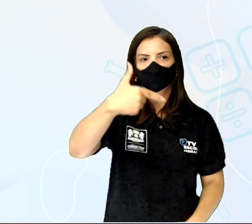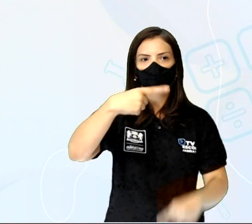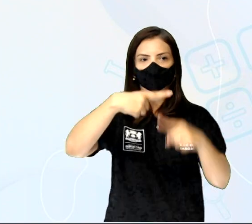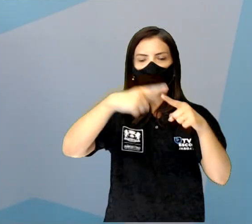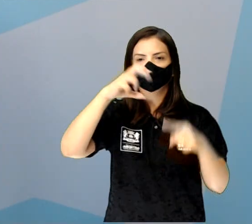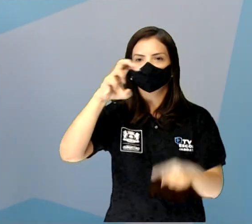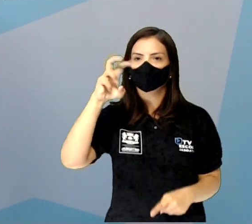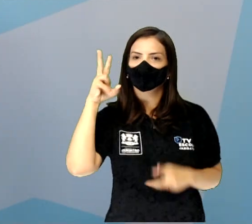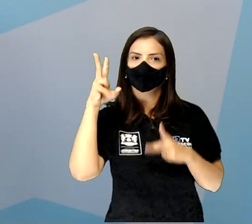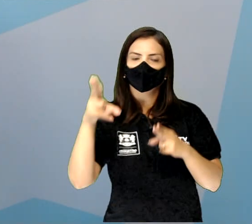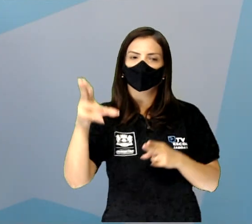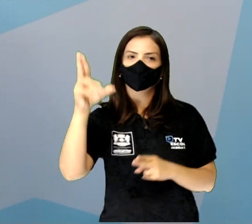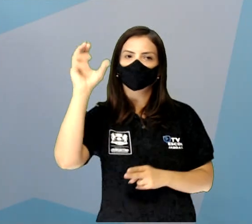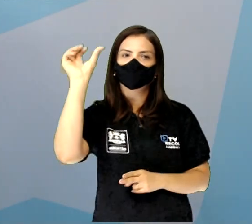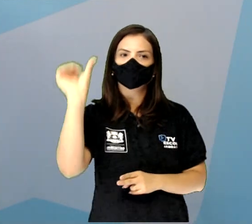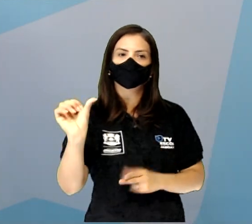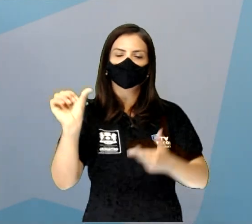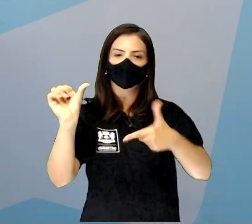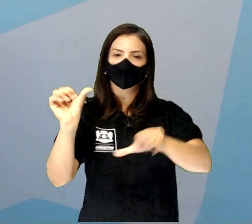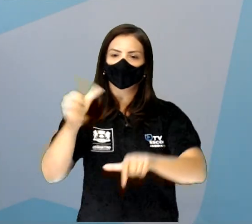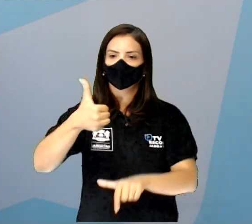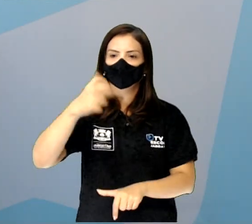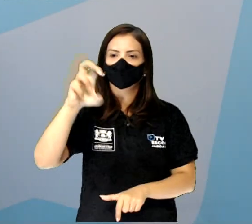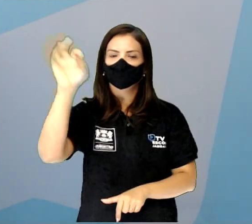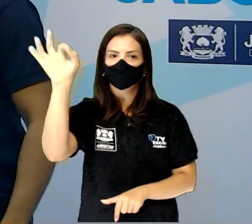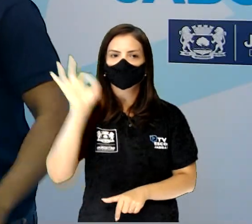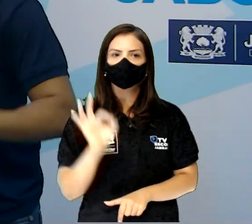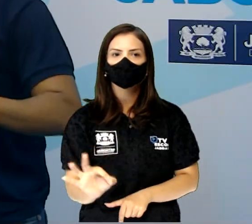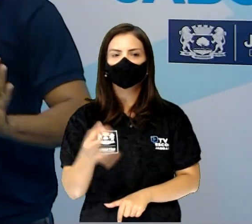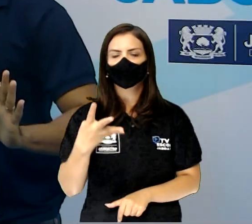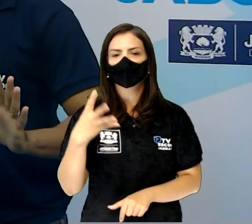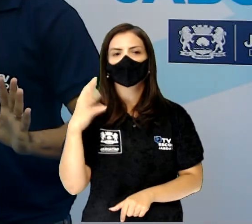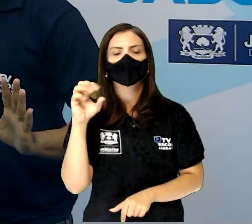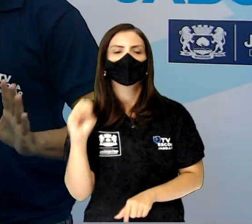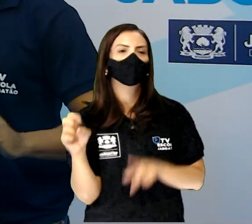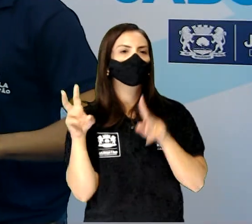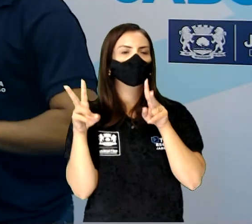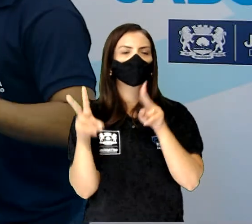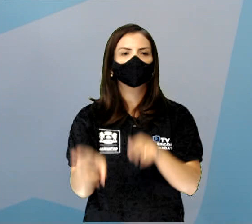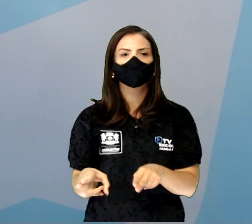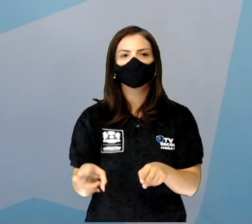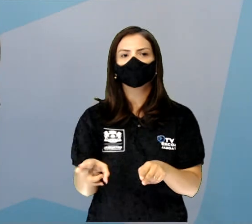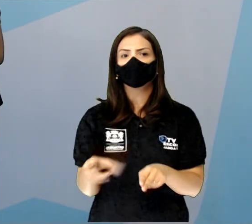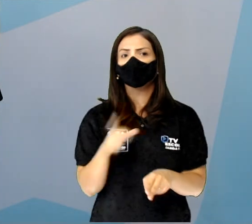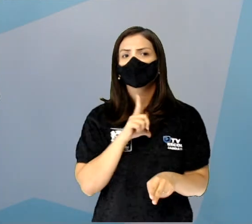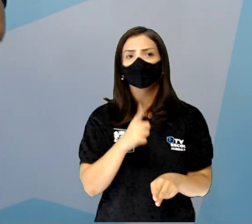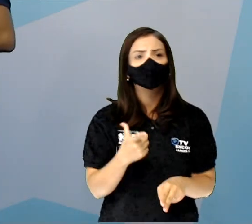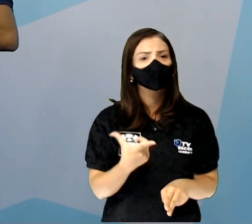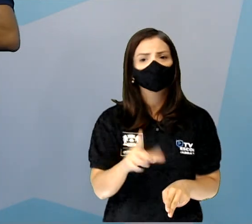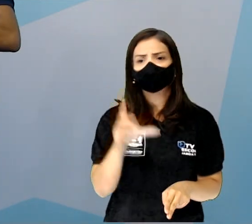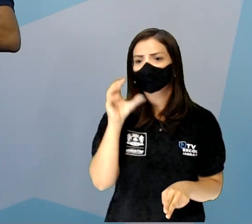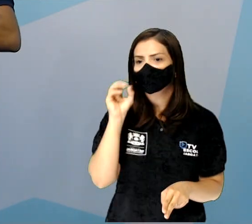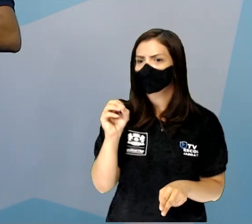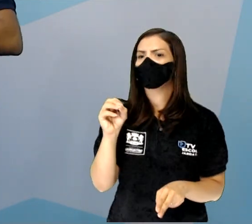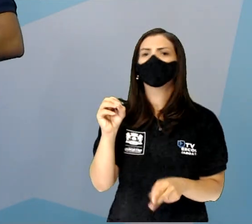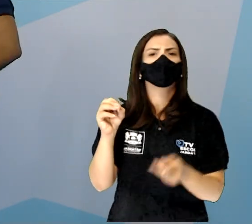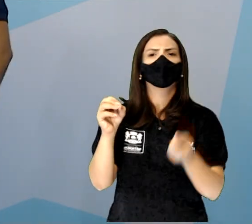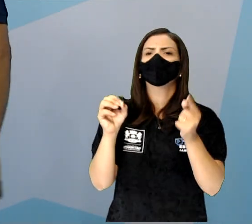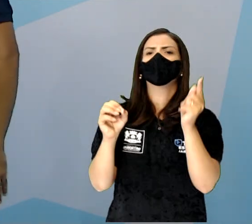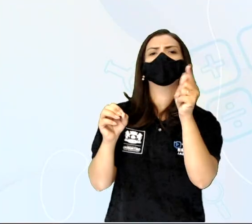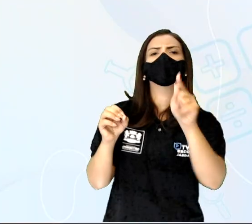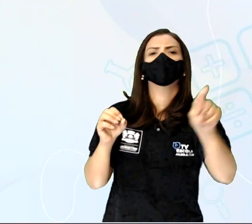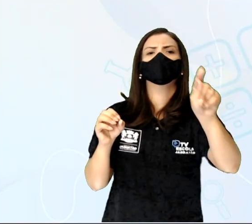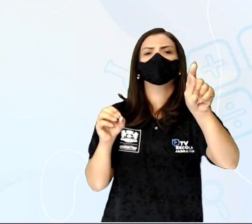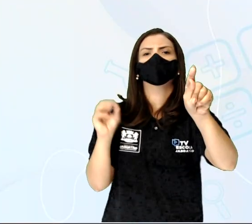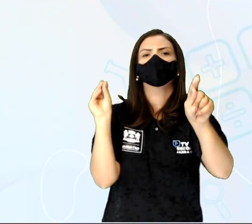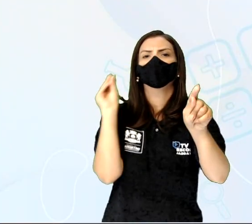6. E a outra, 15% de 48. É a mesma coisa, mas não tem zero. Bota a vírgula nos dois. Colocou